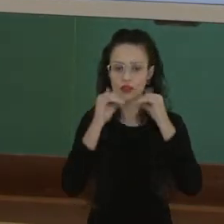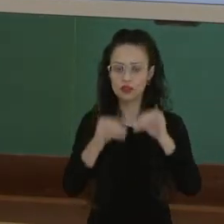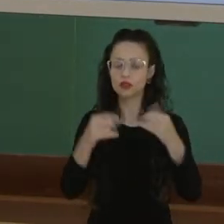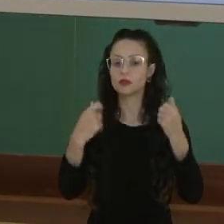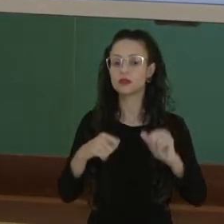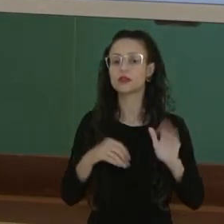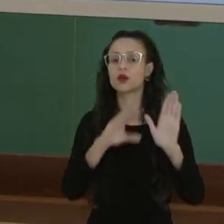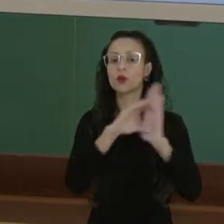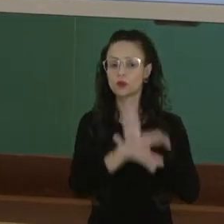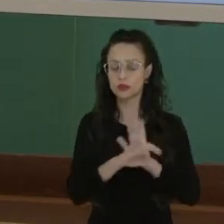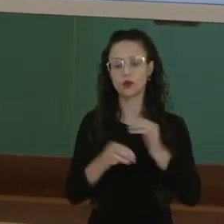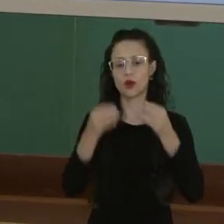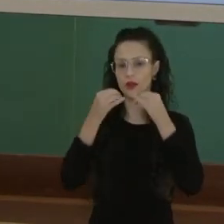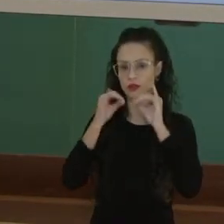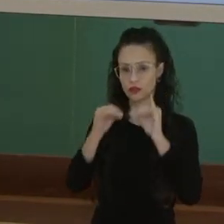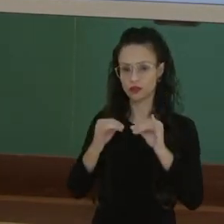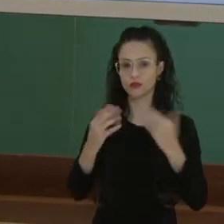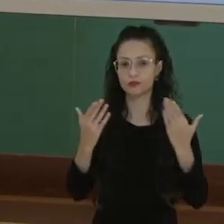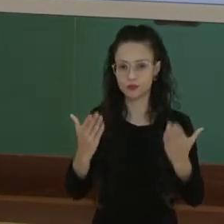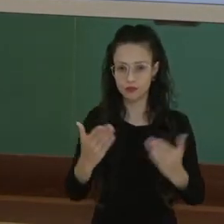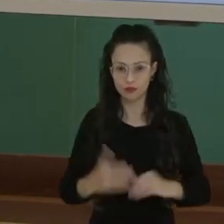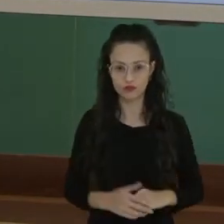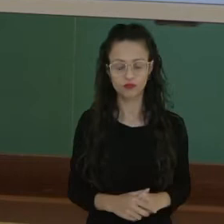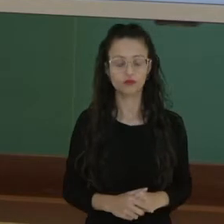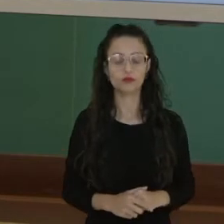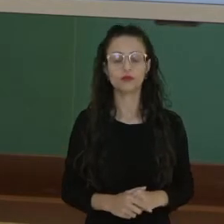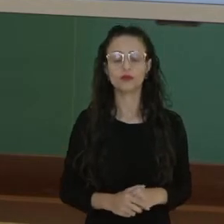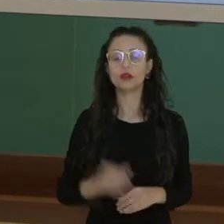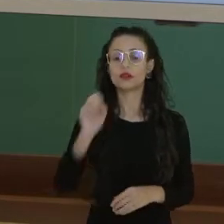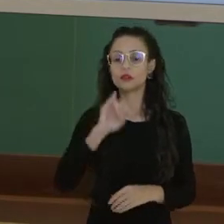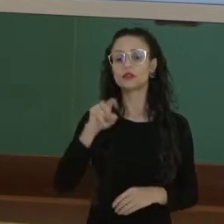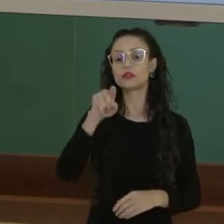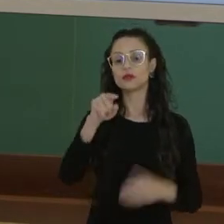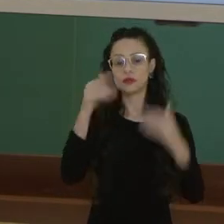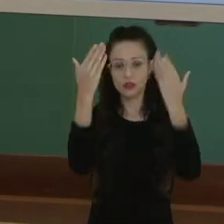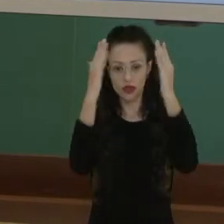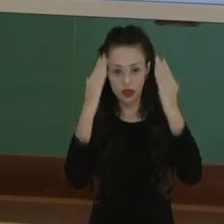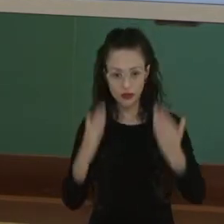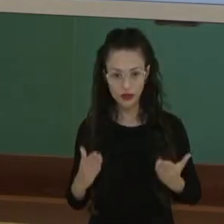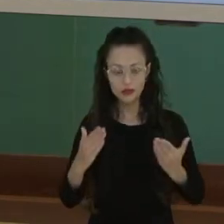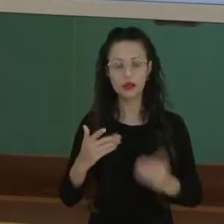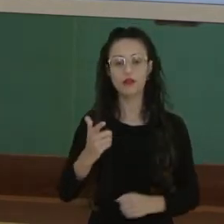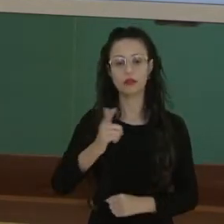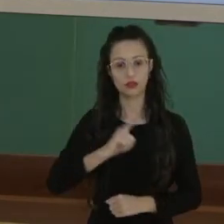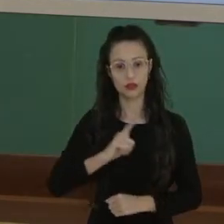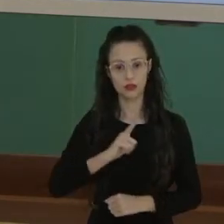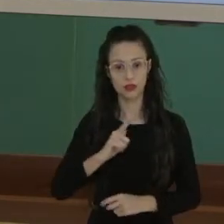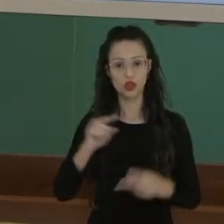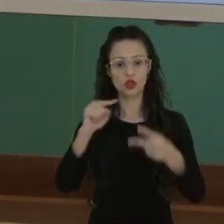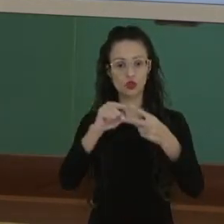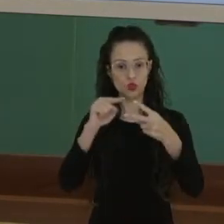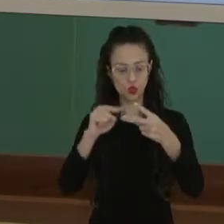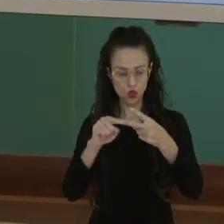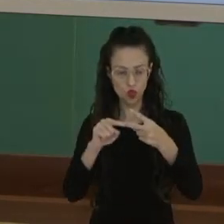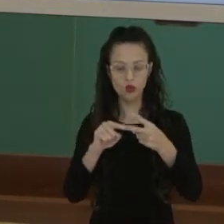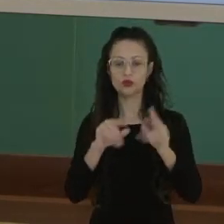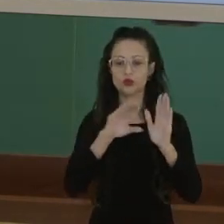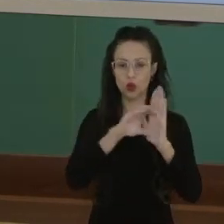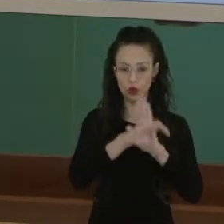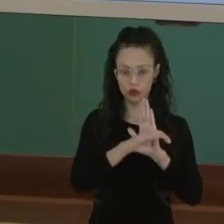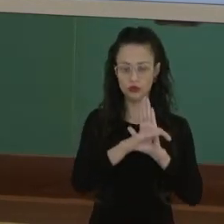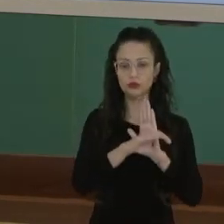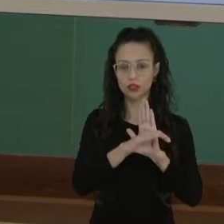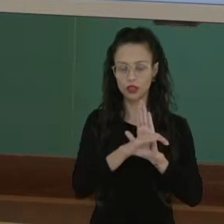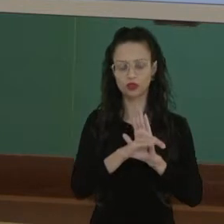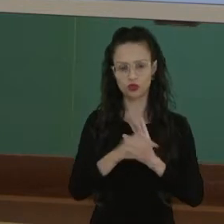conceituar energia. Bem, se você for analisar aqui, existem 2 definições que eu busquei em 2